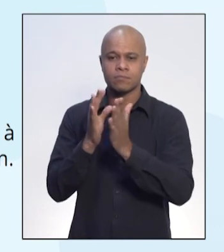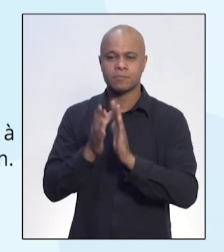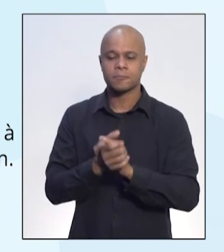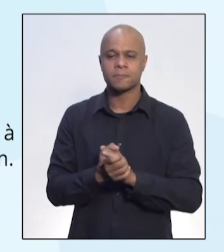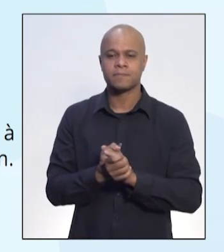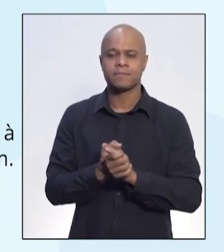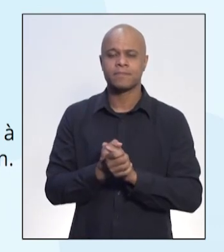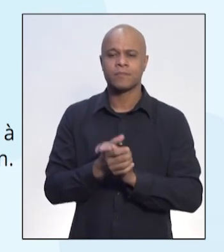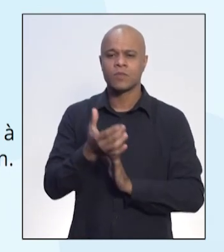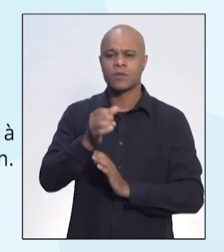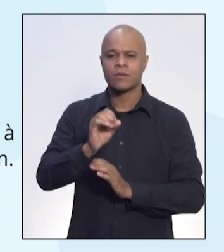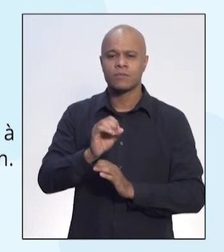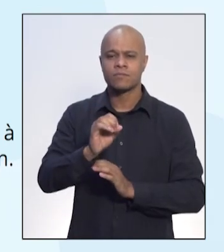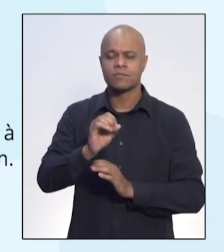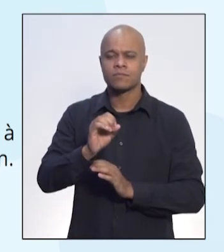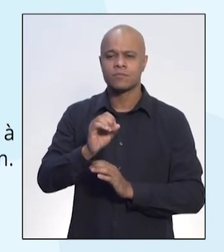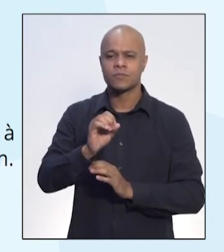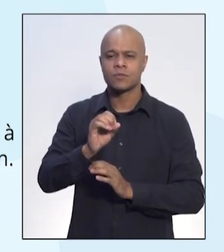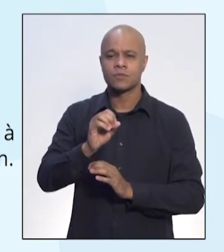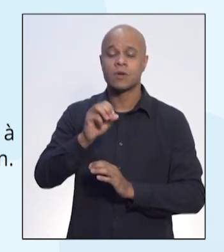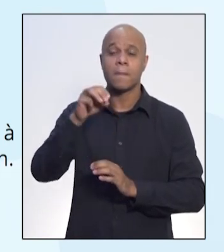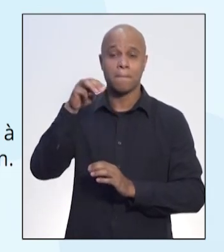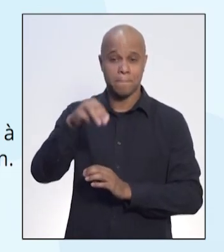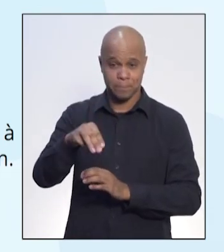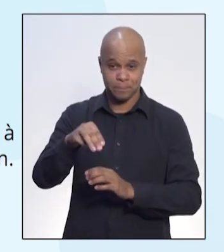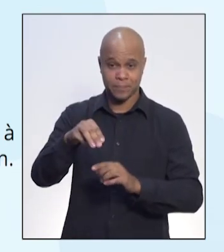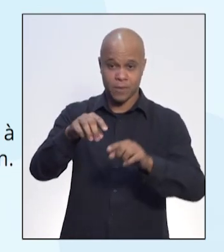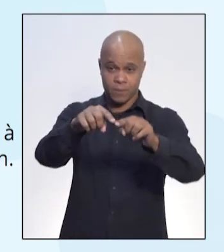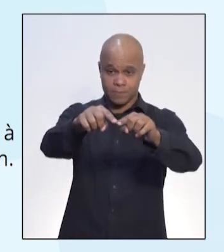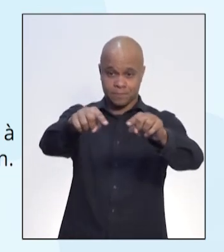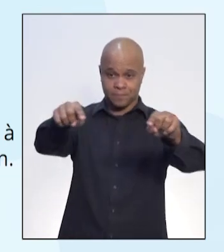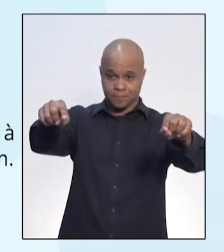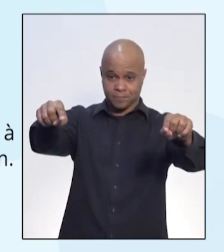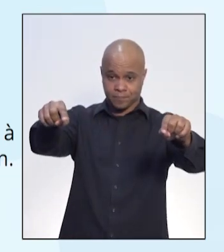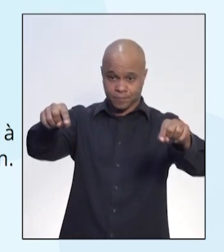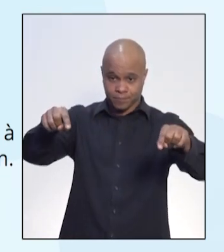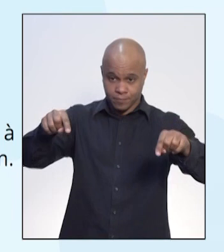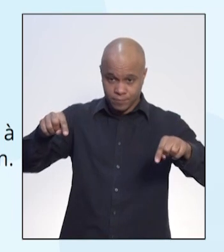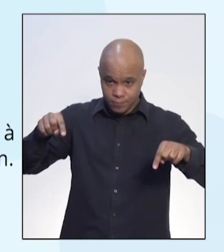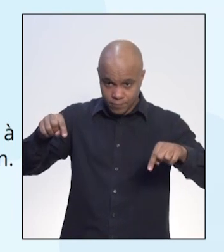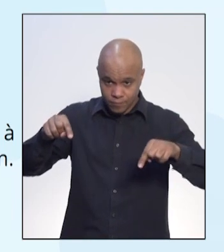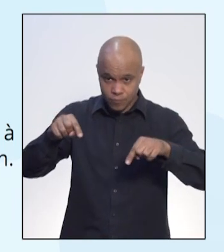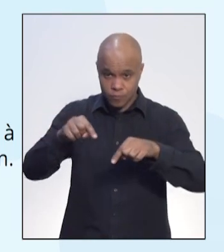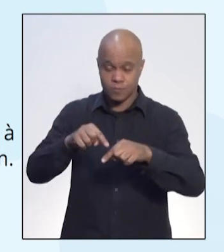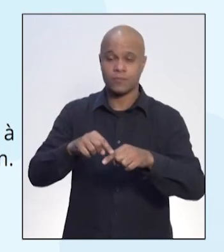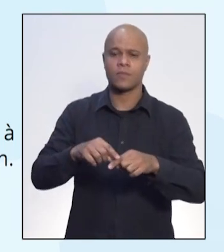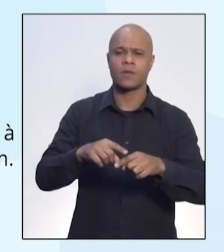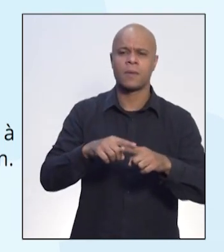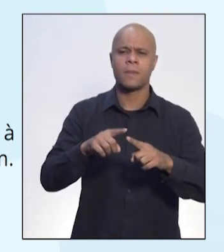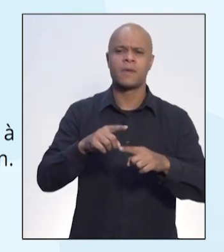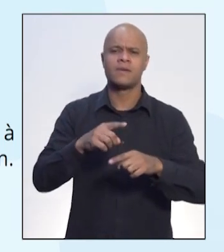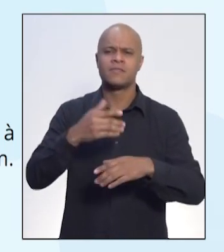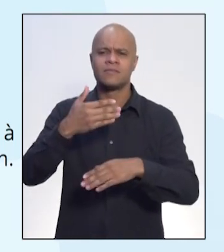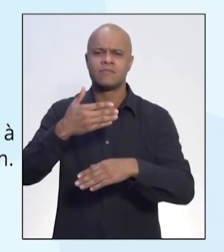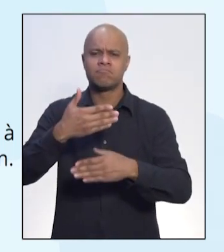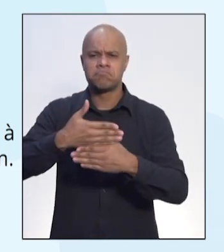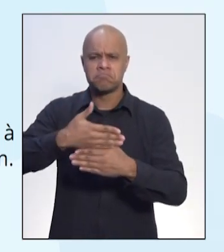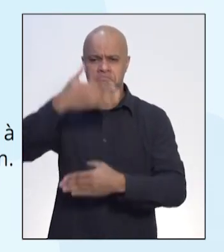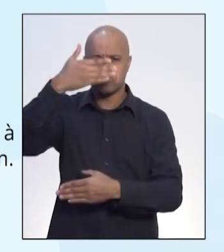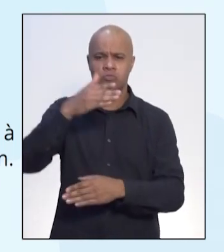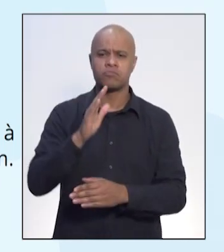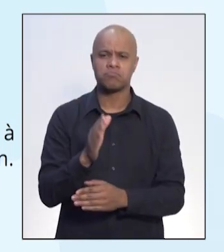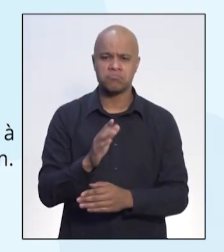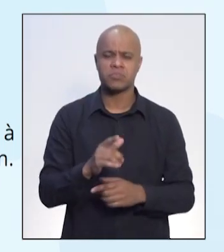60 metros de cerca para contornar um jardim, utilizando-se de um muro já existente no seu terreno. Está vendo esse risco